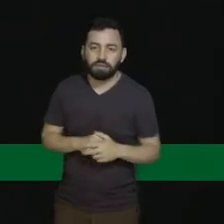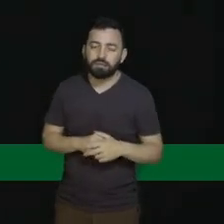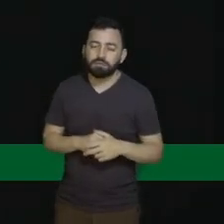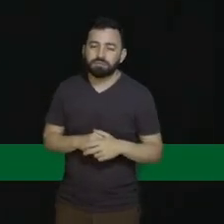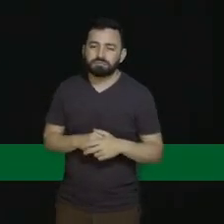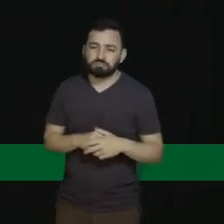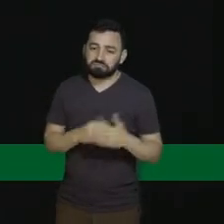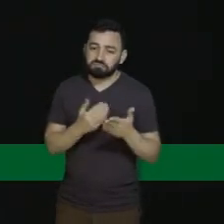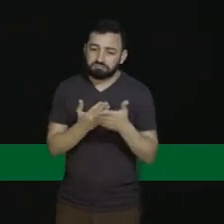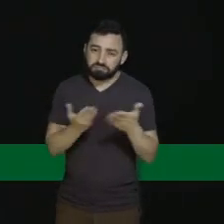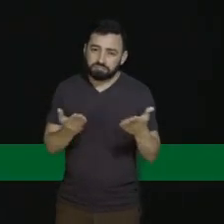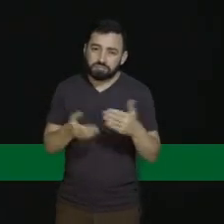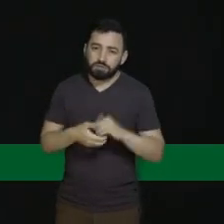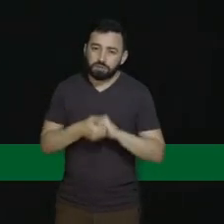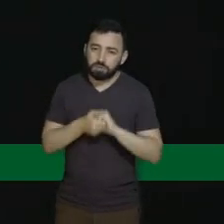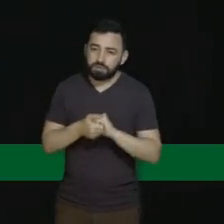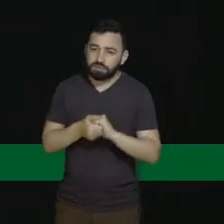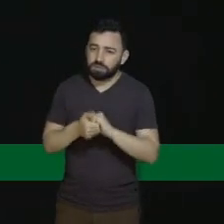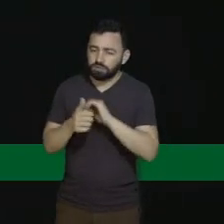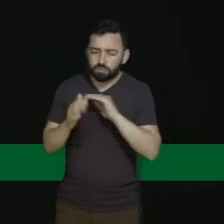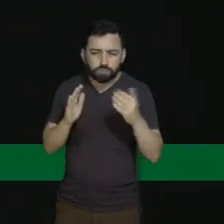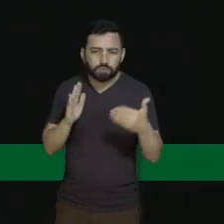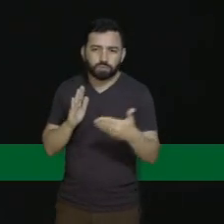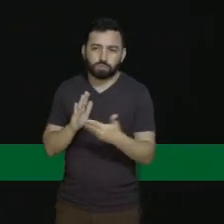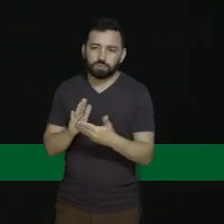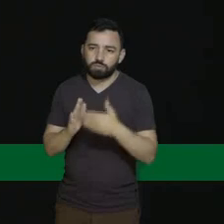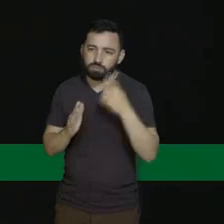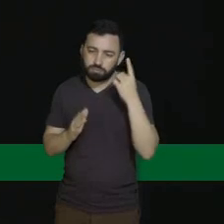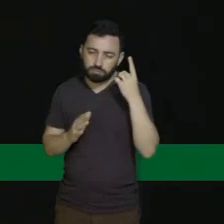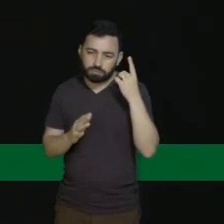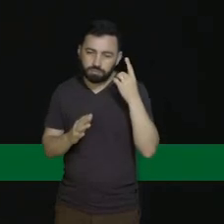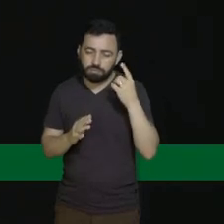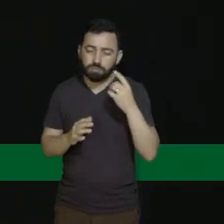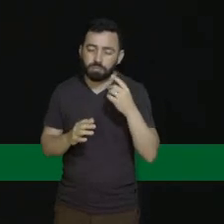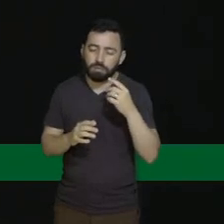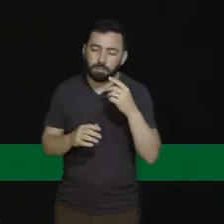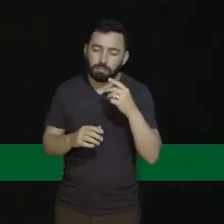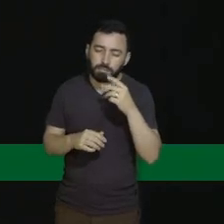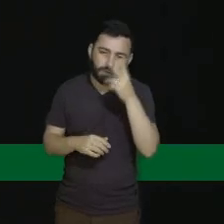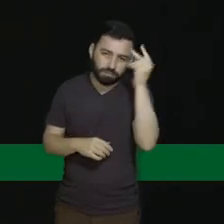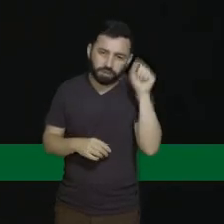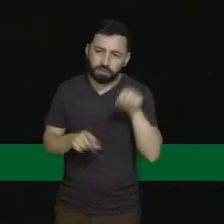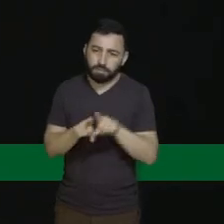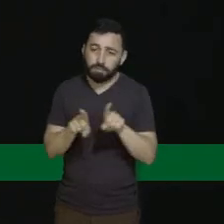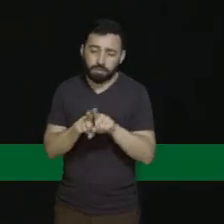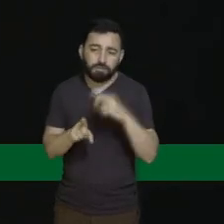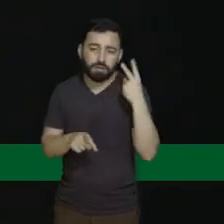quais cumprimento a todos os prefeitos e vereadores presentes a essa sessão.